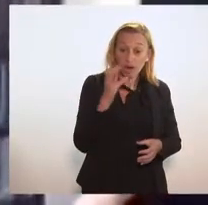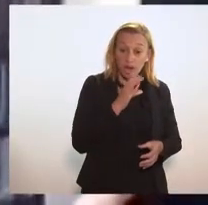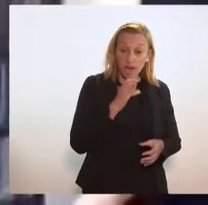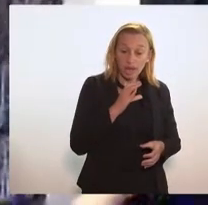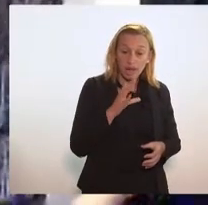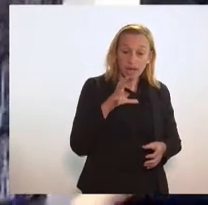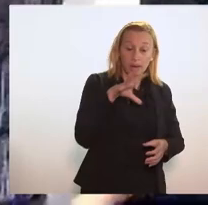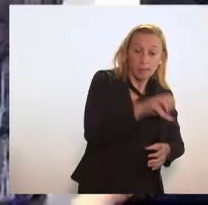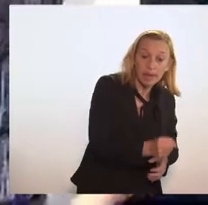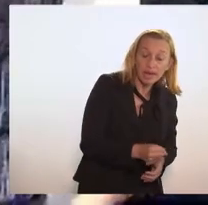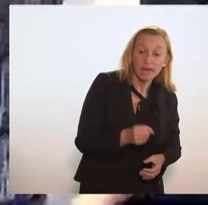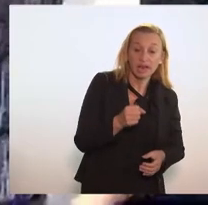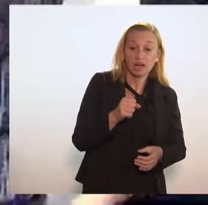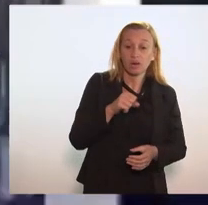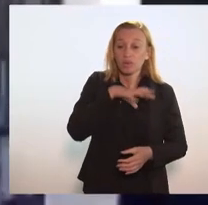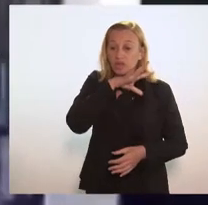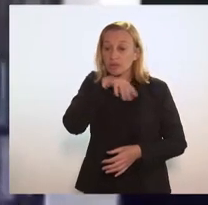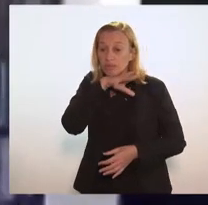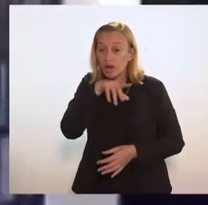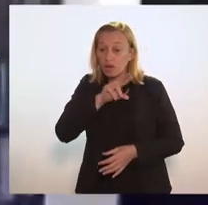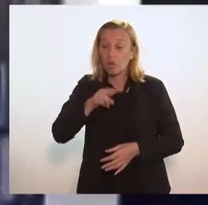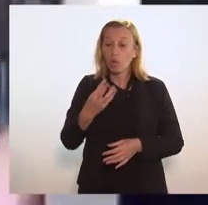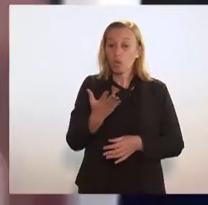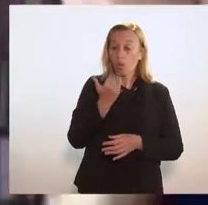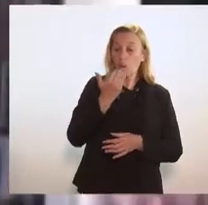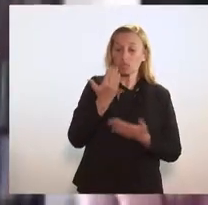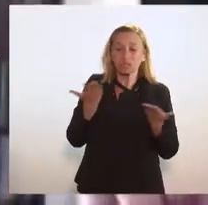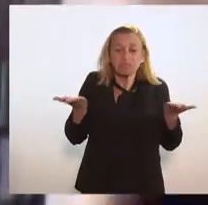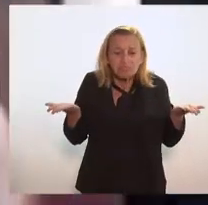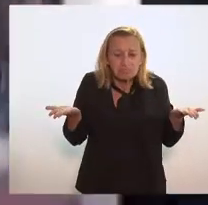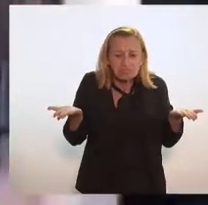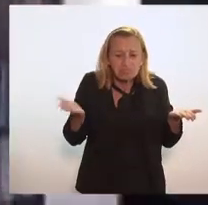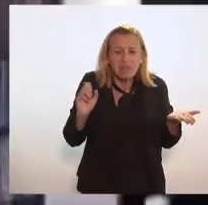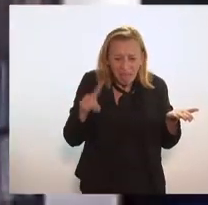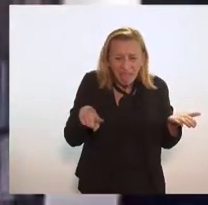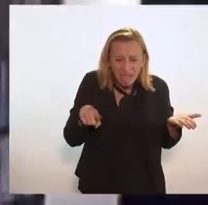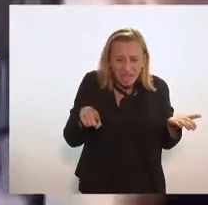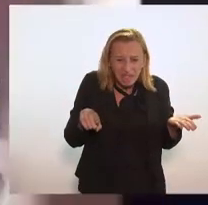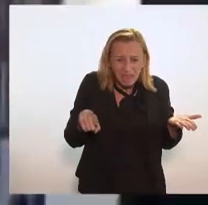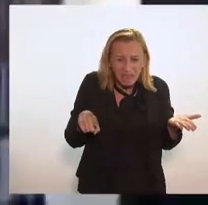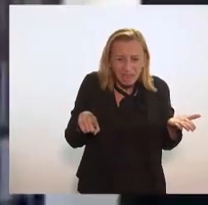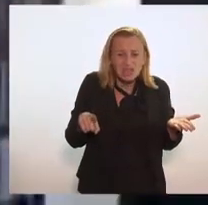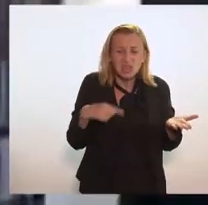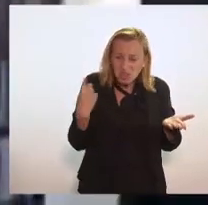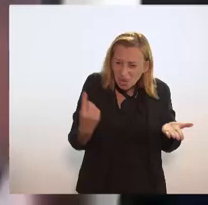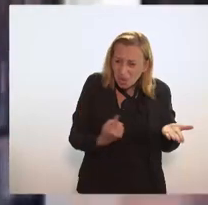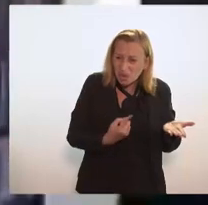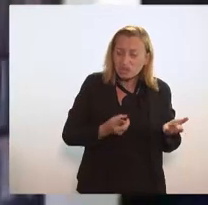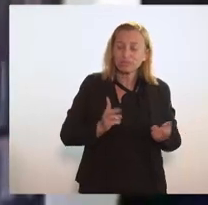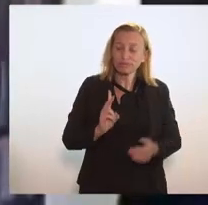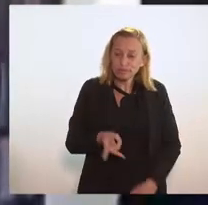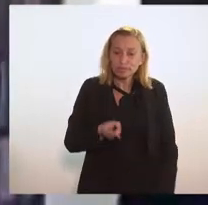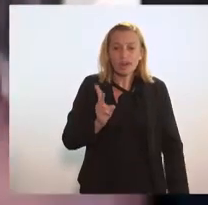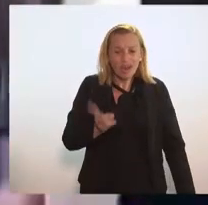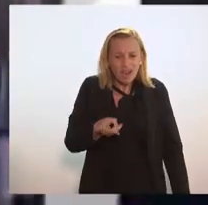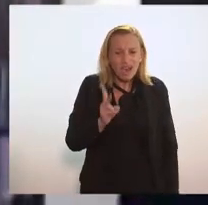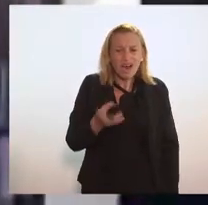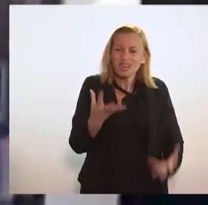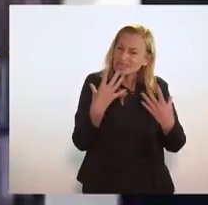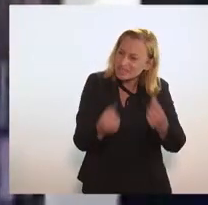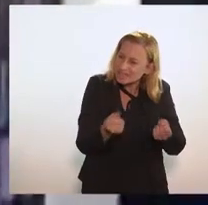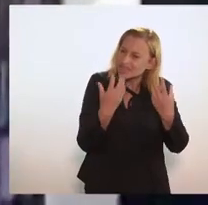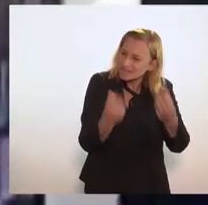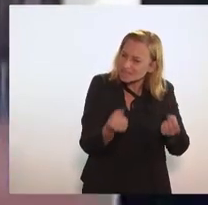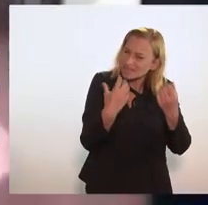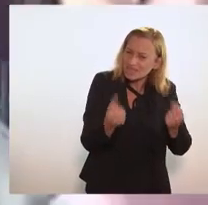bicho pega você não correr o bicho come que quem é isso daí e a gente vai continuar aceitando